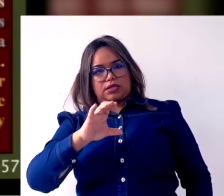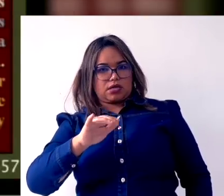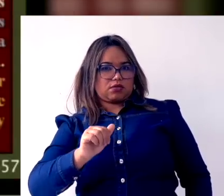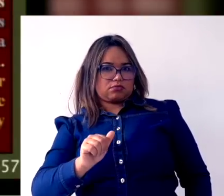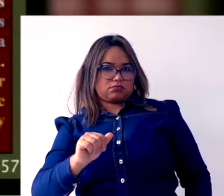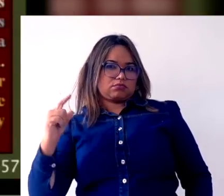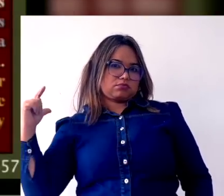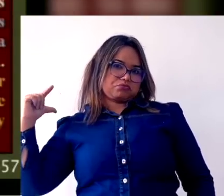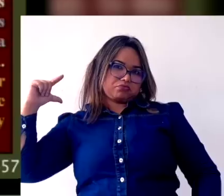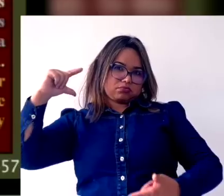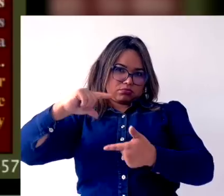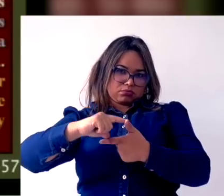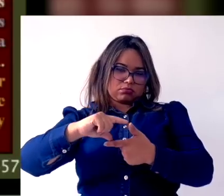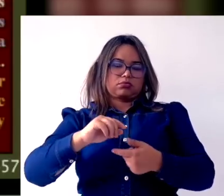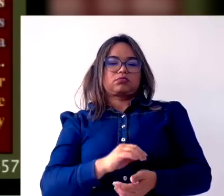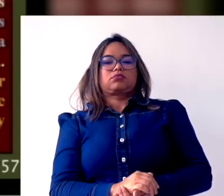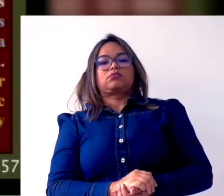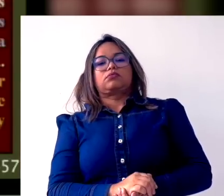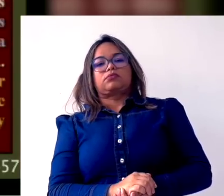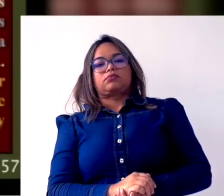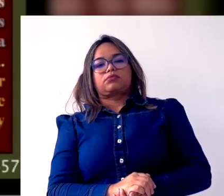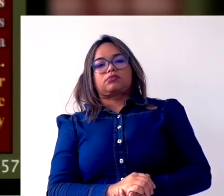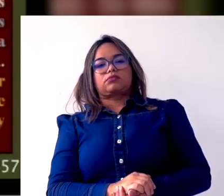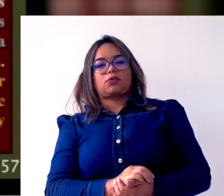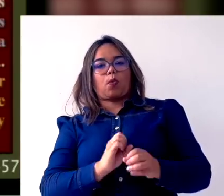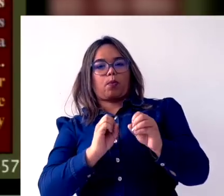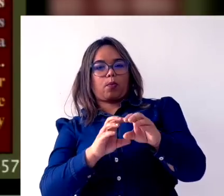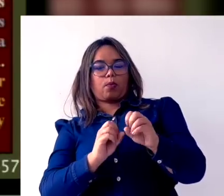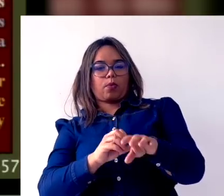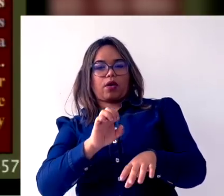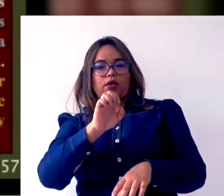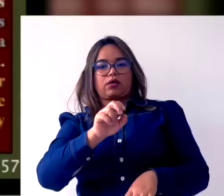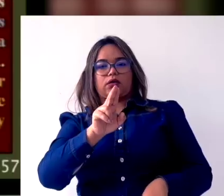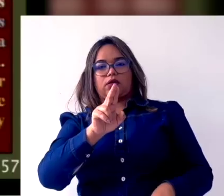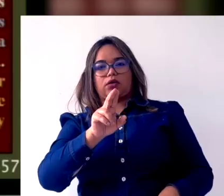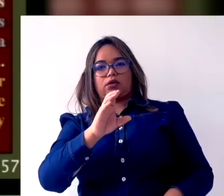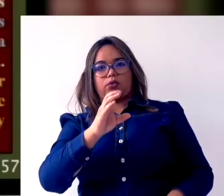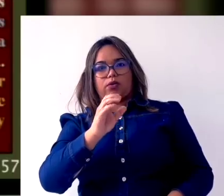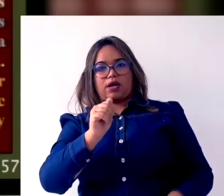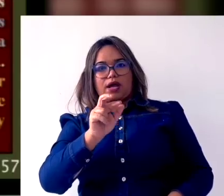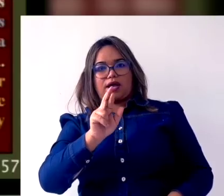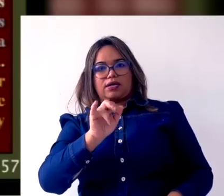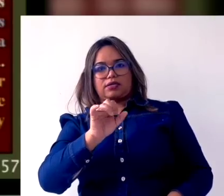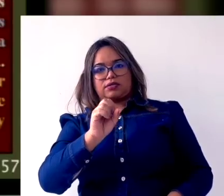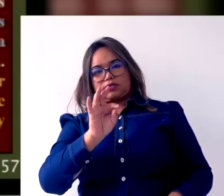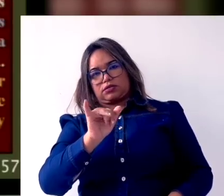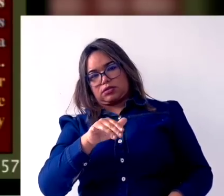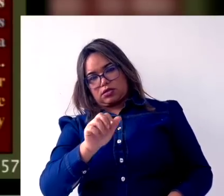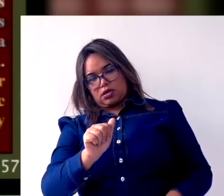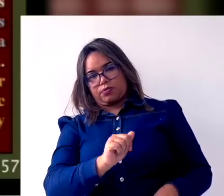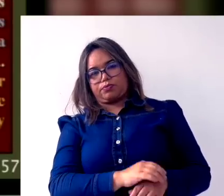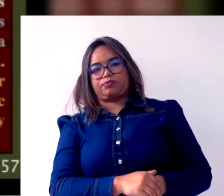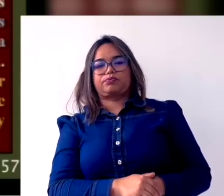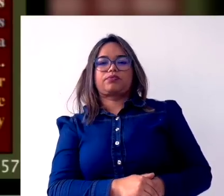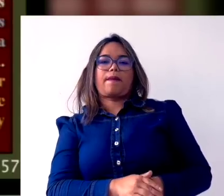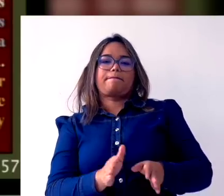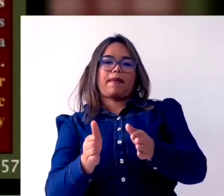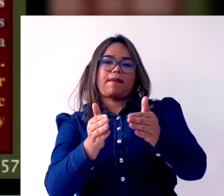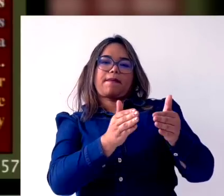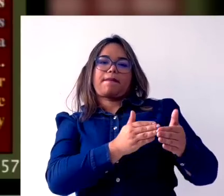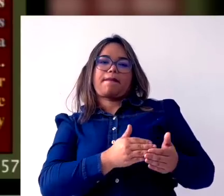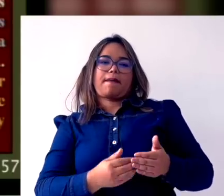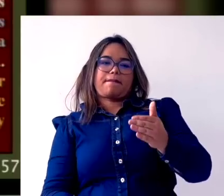a Eucaristia. Fala-se de uma encíclica chamada Rerum Novarum. E se pedem leis que legislem